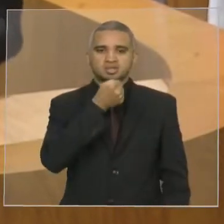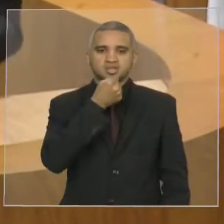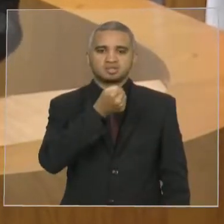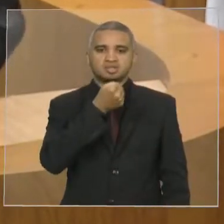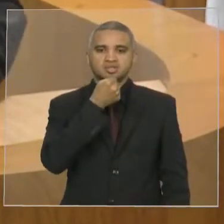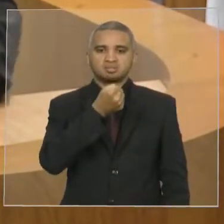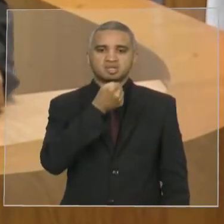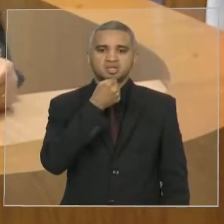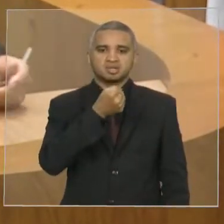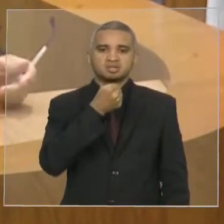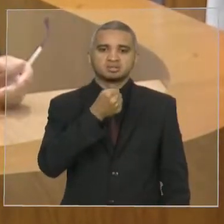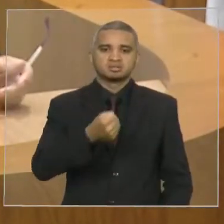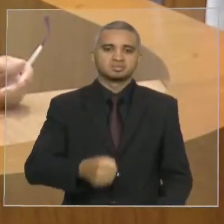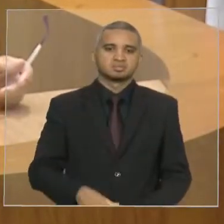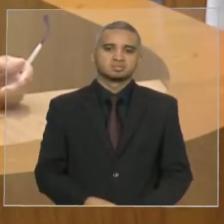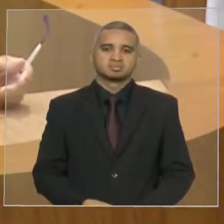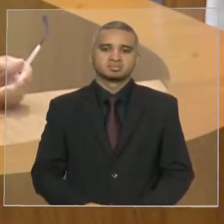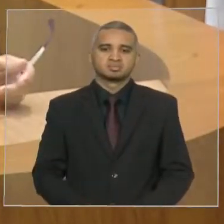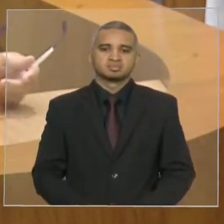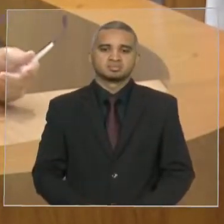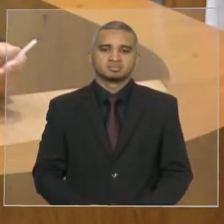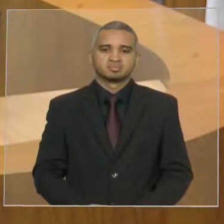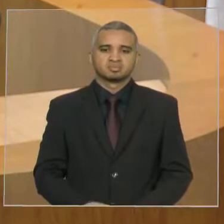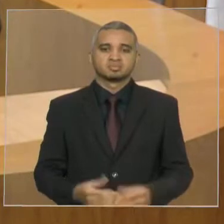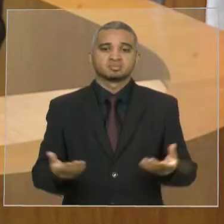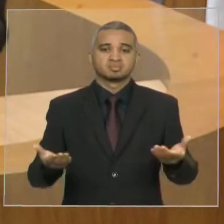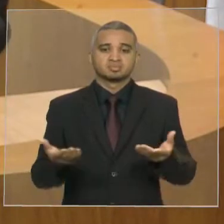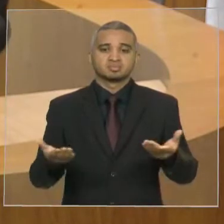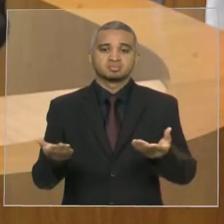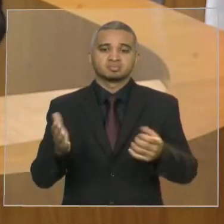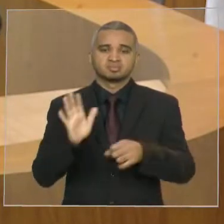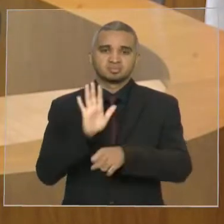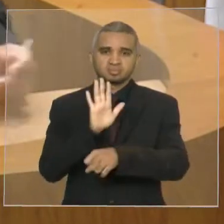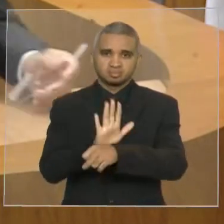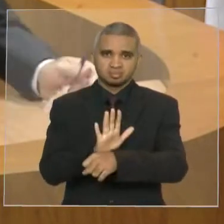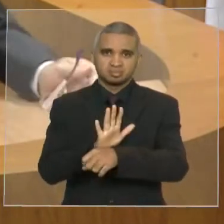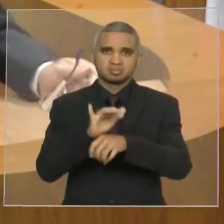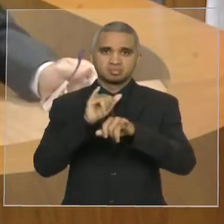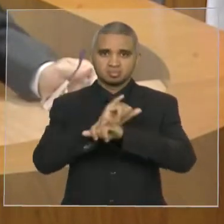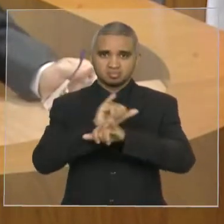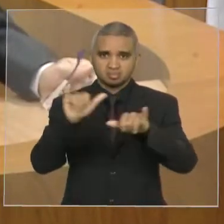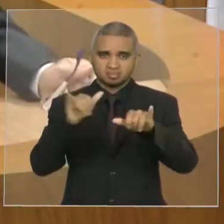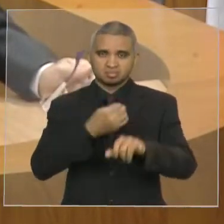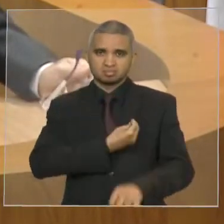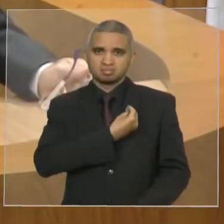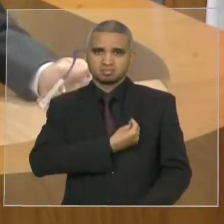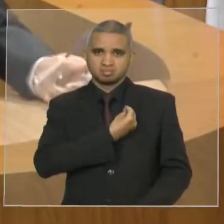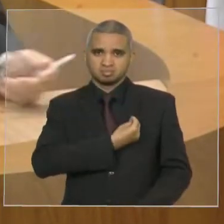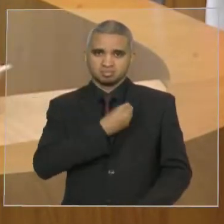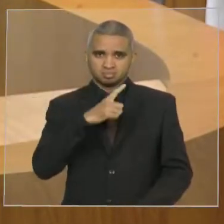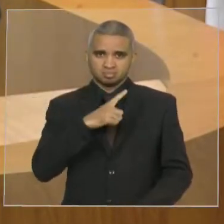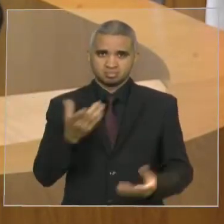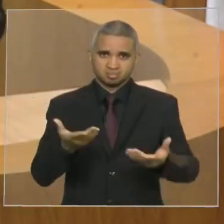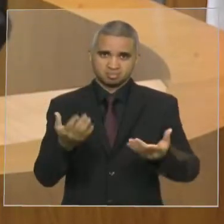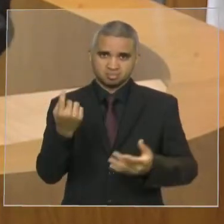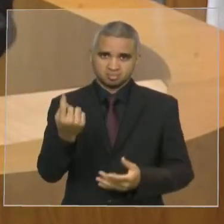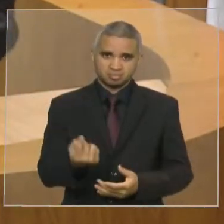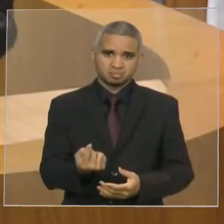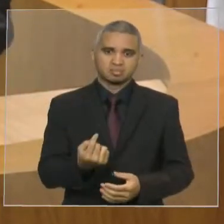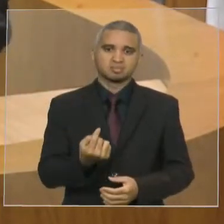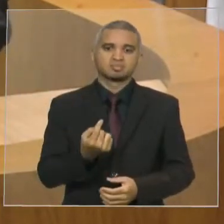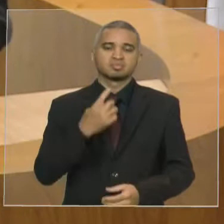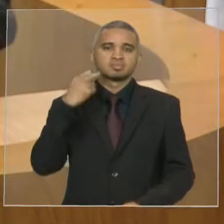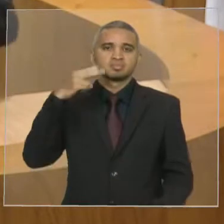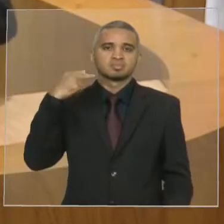eu quero, nesta tarde, ressaltar a presença dos vereadores do